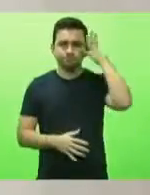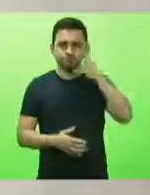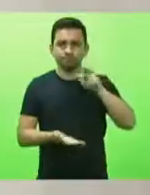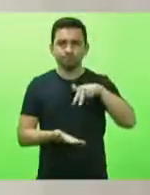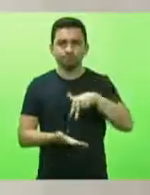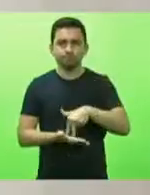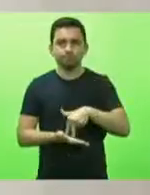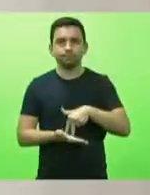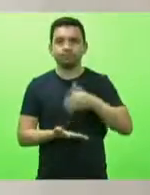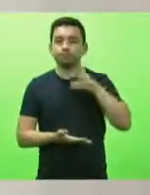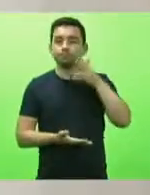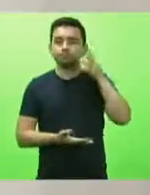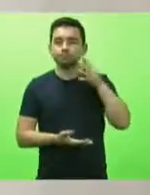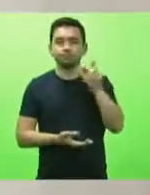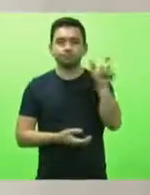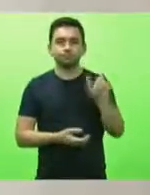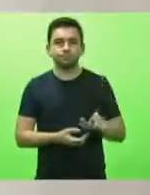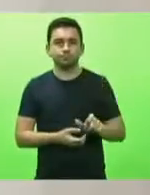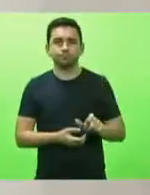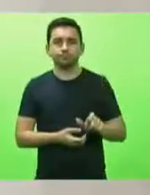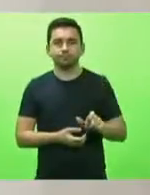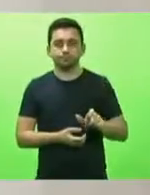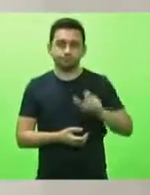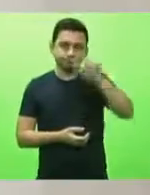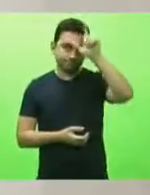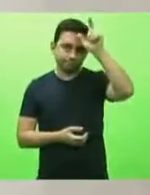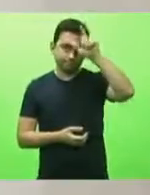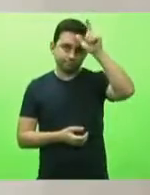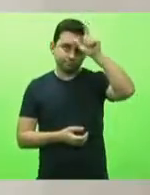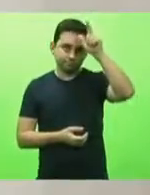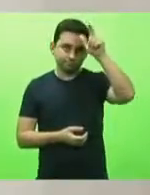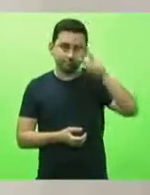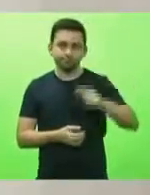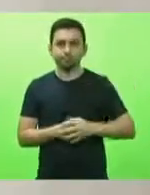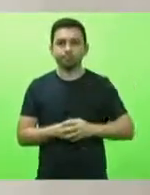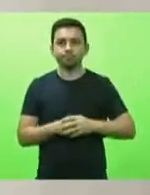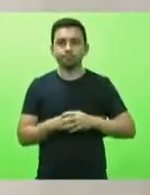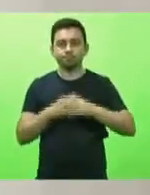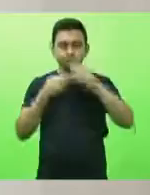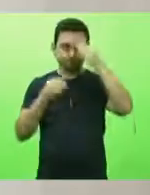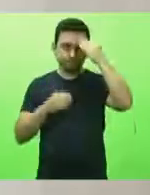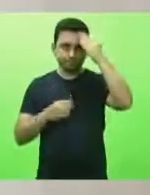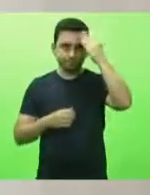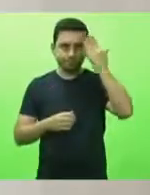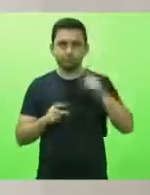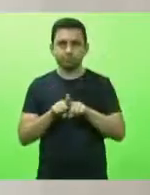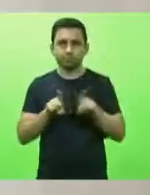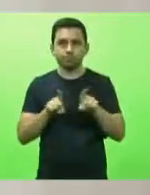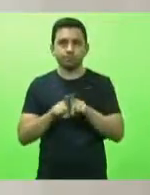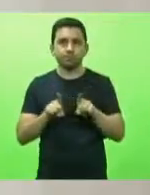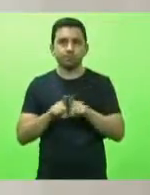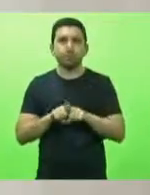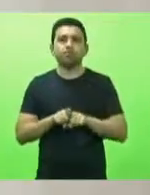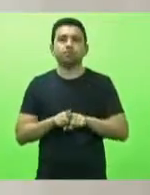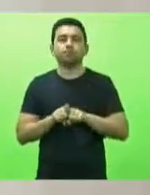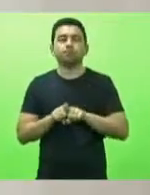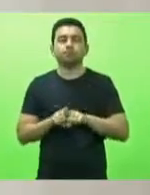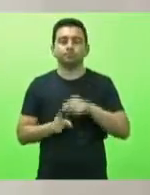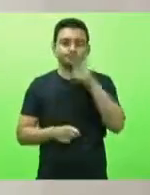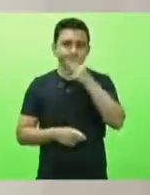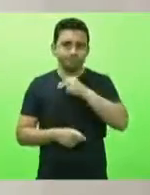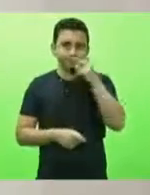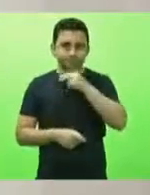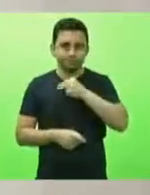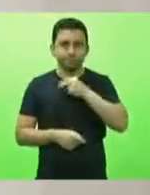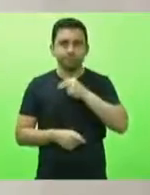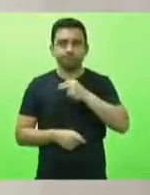os senhores deputados Sargento Lima, Dr. Vicente Caropreso, Kennedy Nunes e Gessé Lopes. Grande